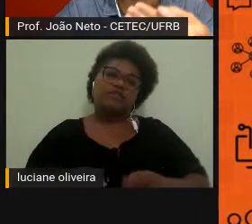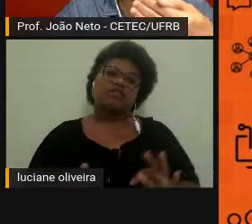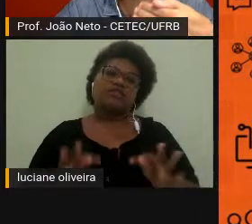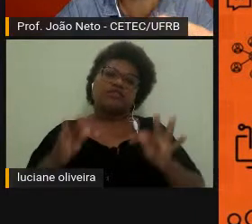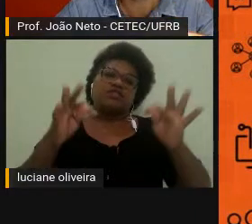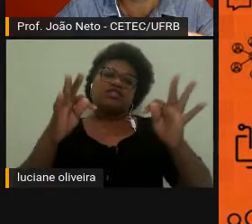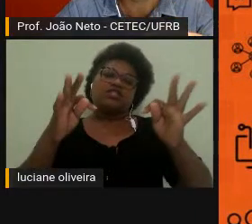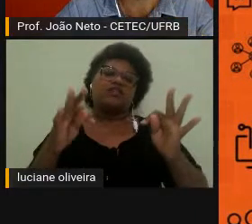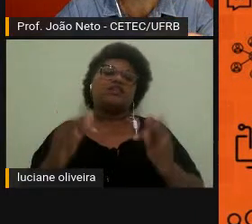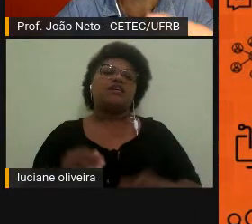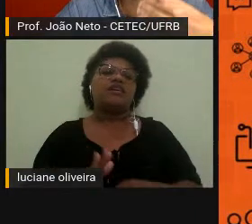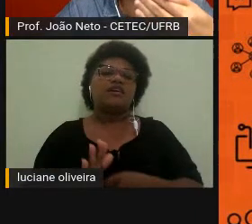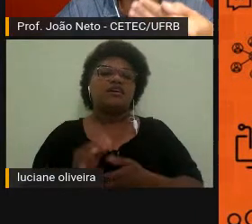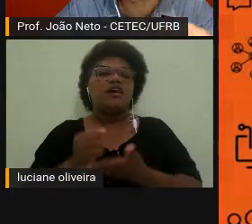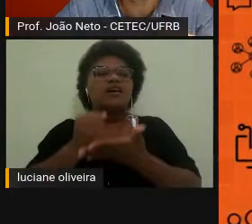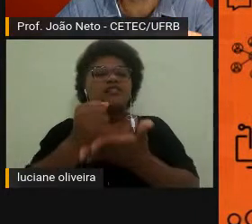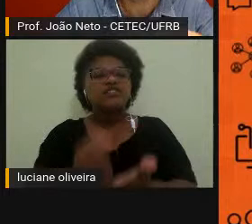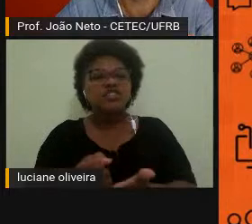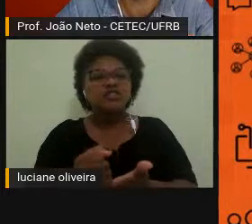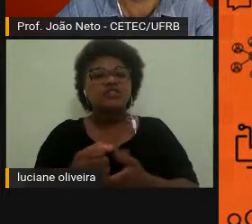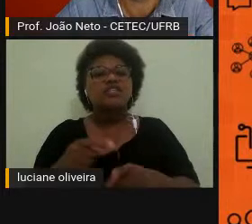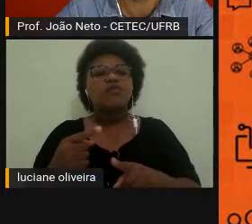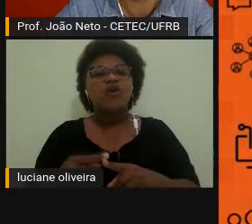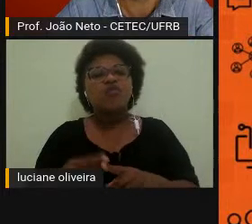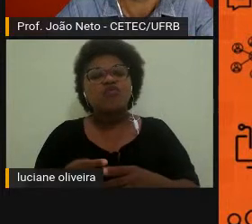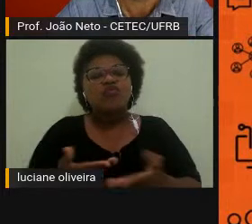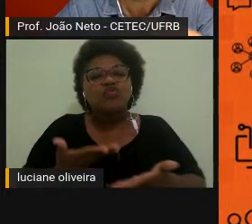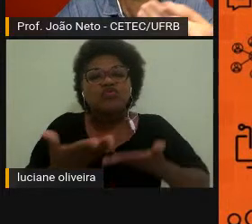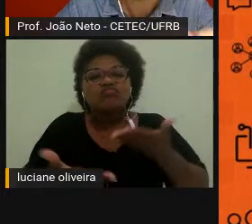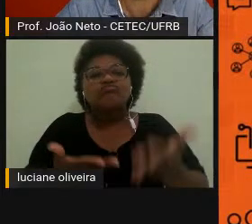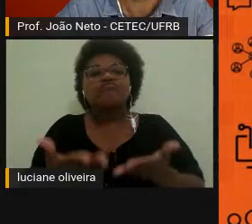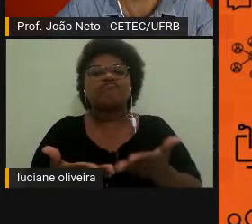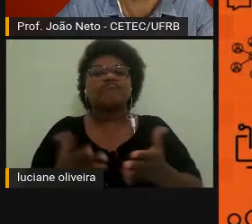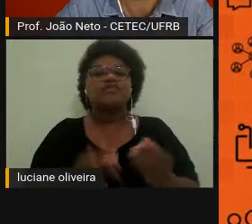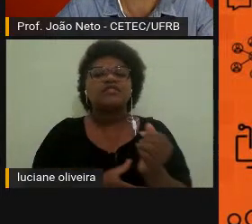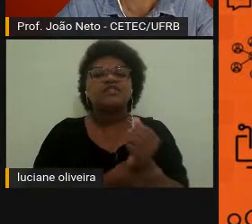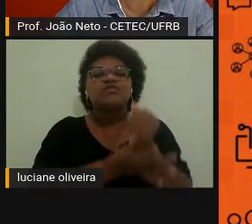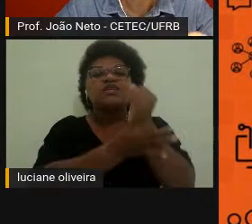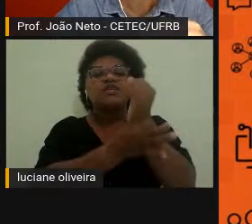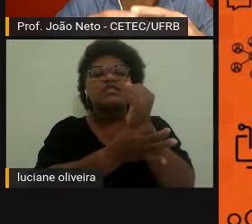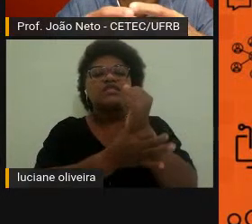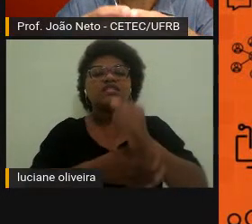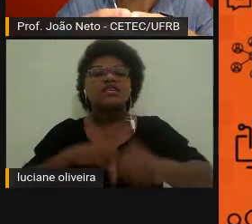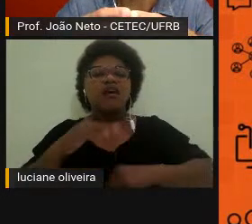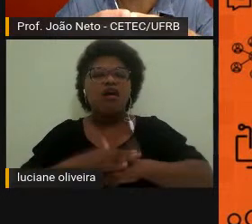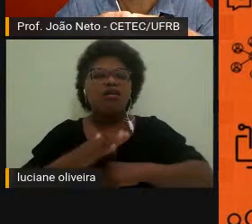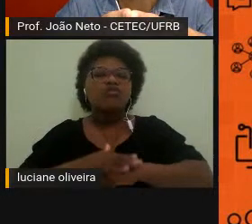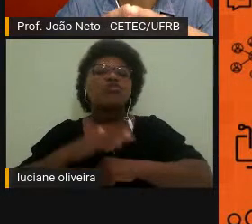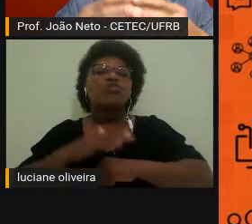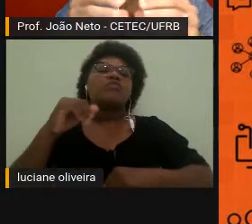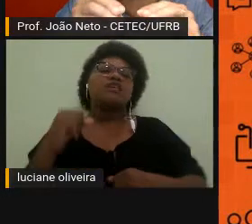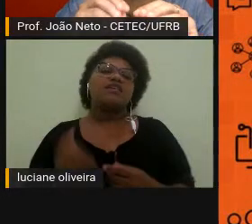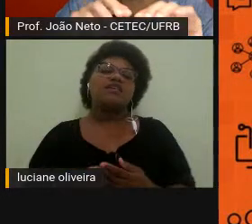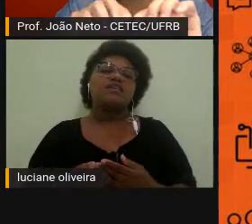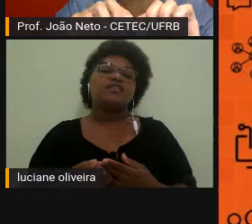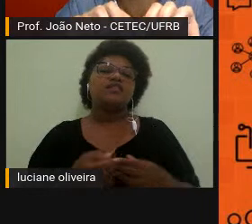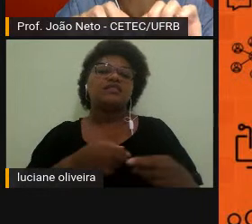segurança autonomia e Independência para essas pessoas acessibilidade além